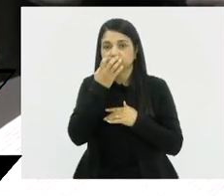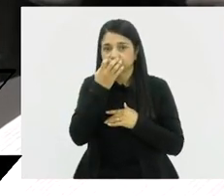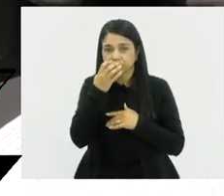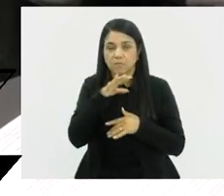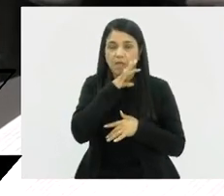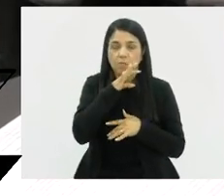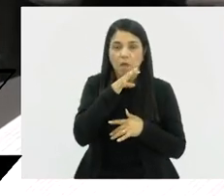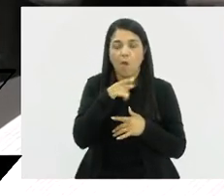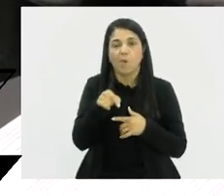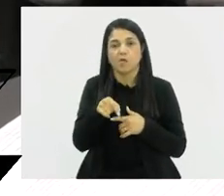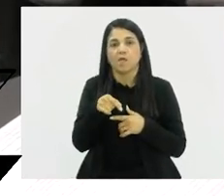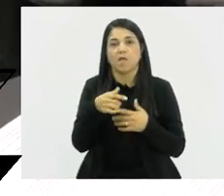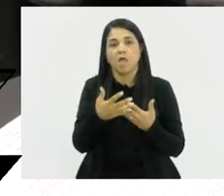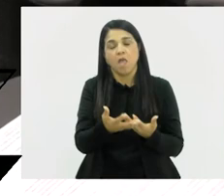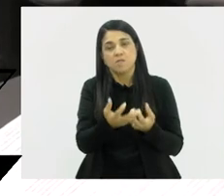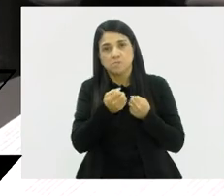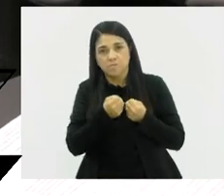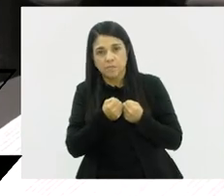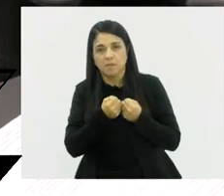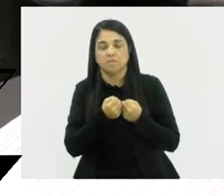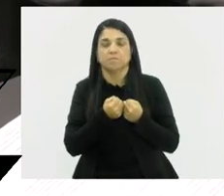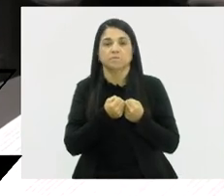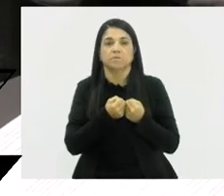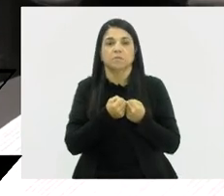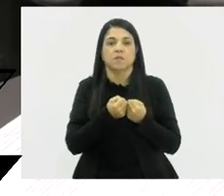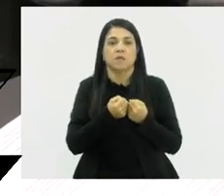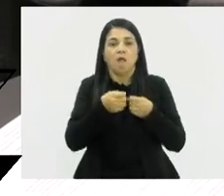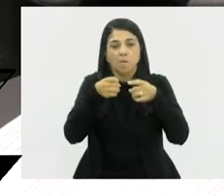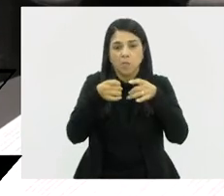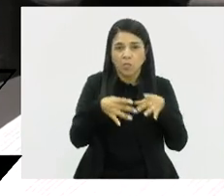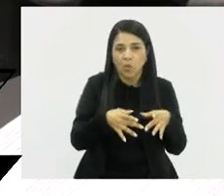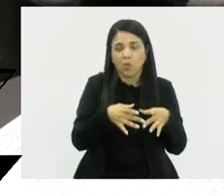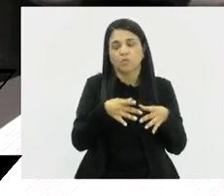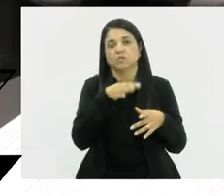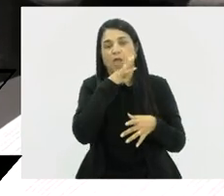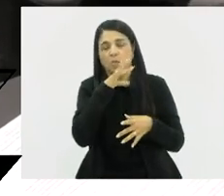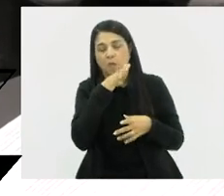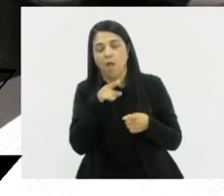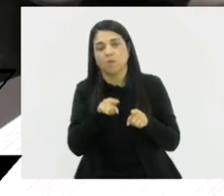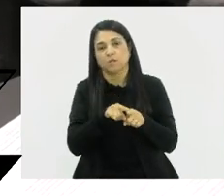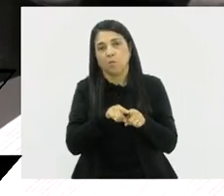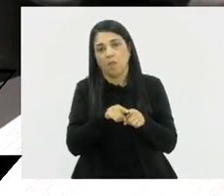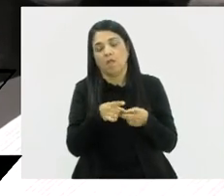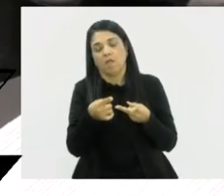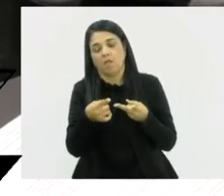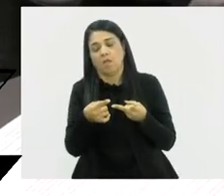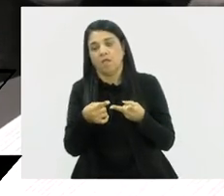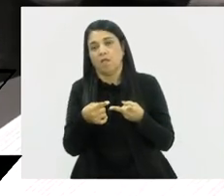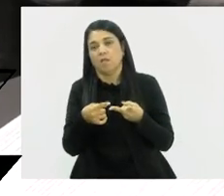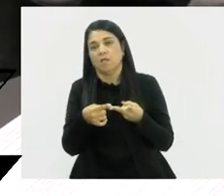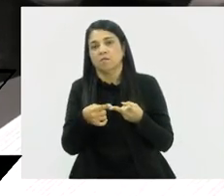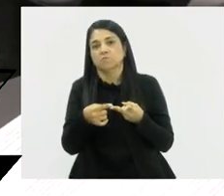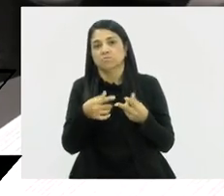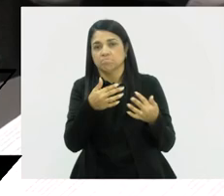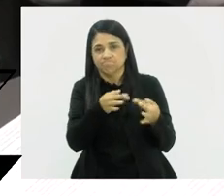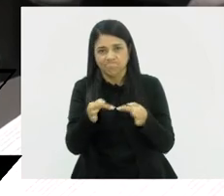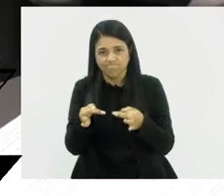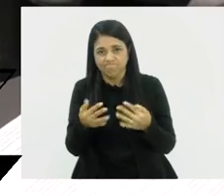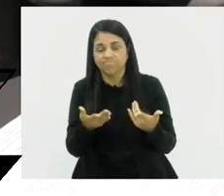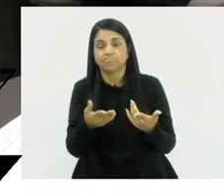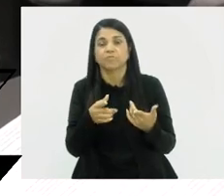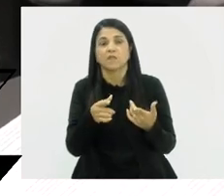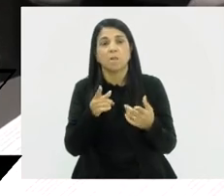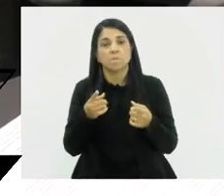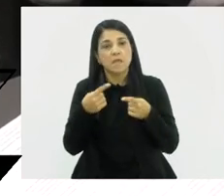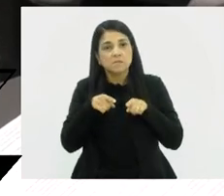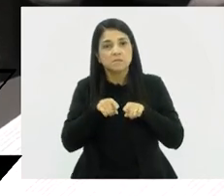e abandono? Então, é preciso, sim, fazer acordos com parcerias com ONGs. E